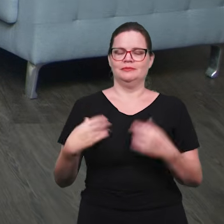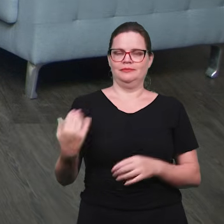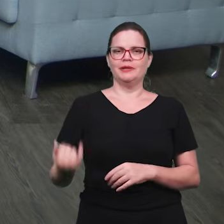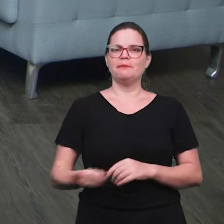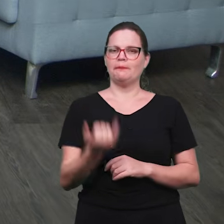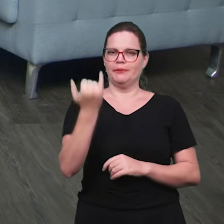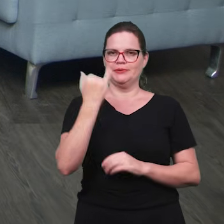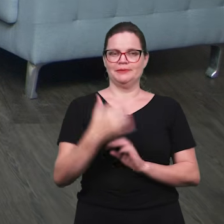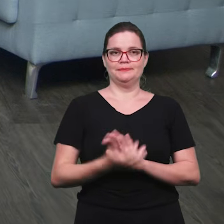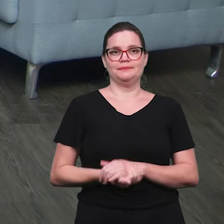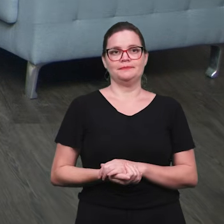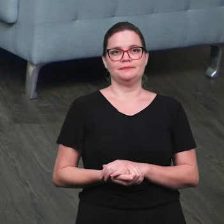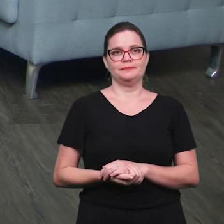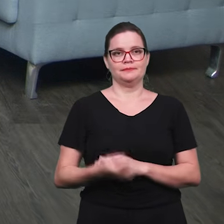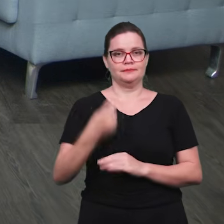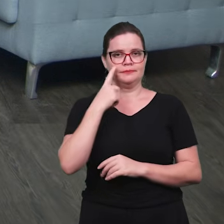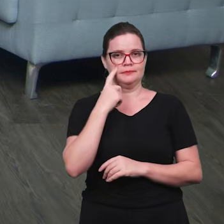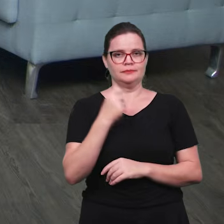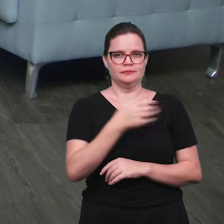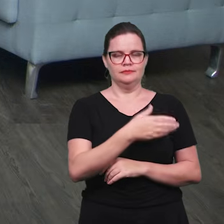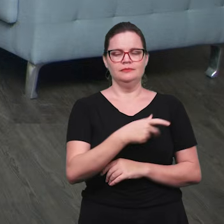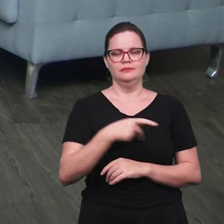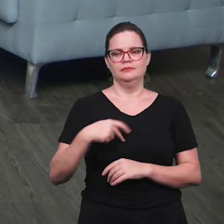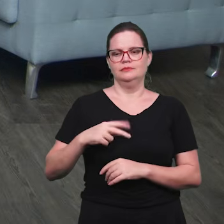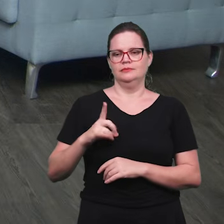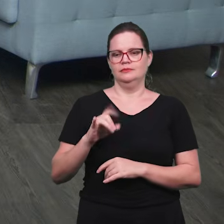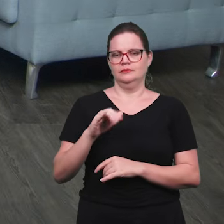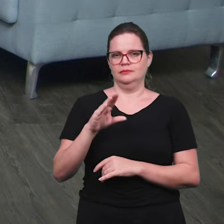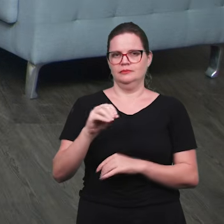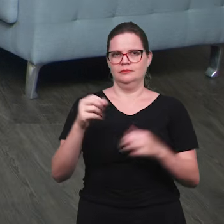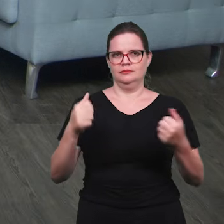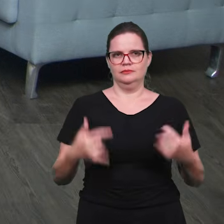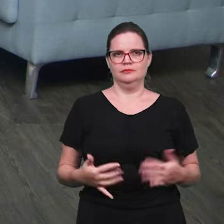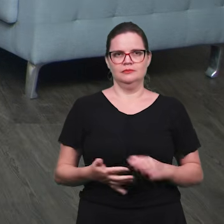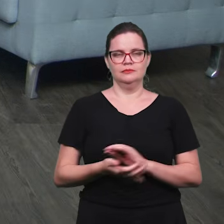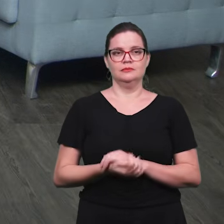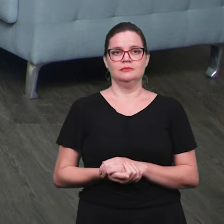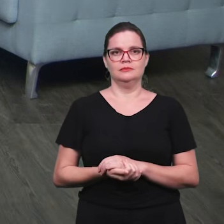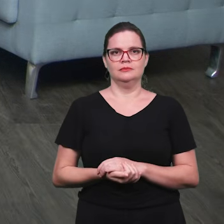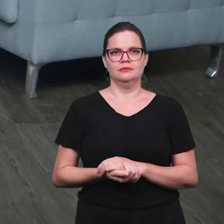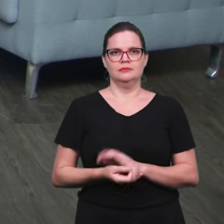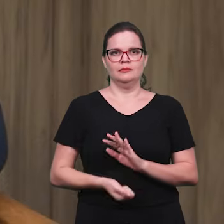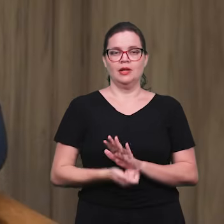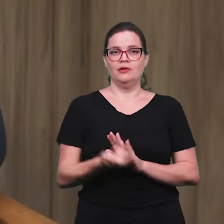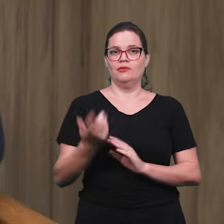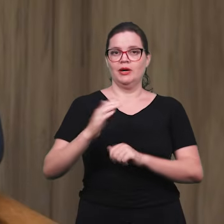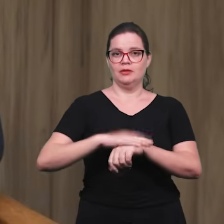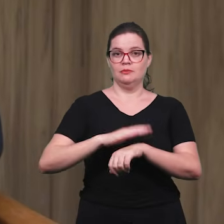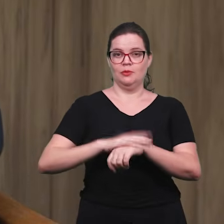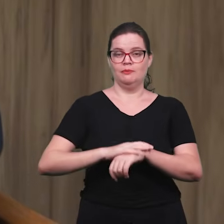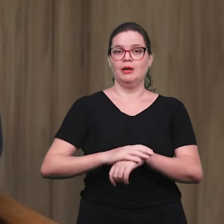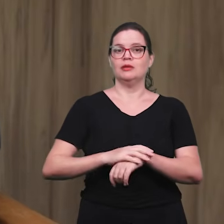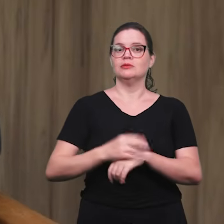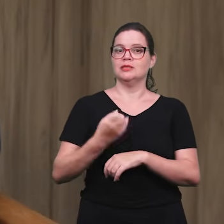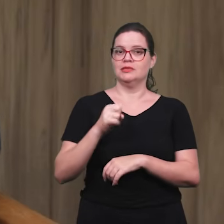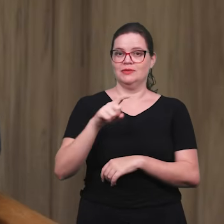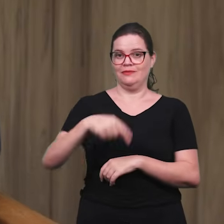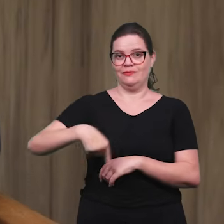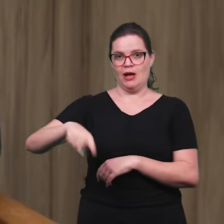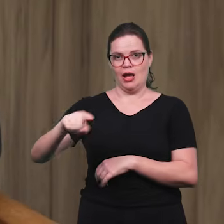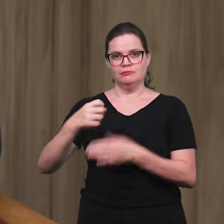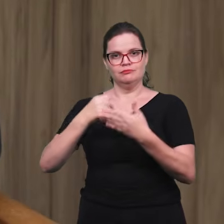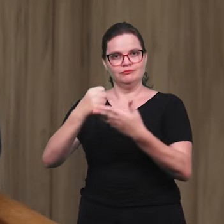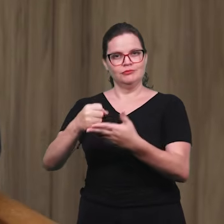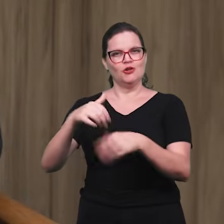Isso é muito importante. Interessante o comentário do pastor Diogo. Muitas das vezes, quando você vai assistir um